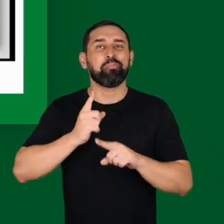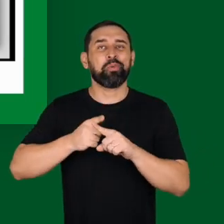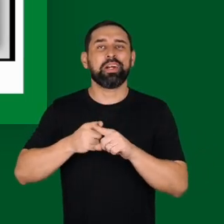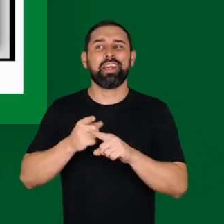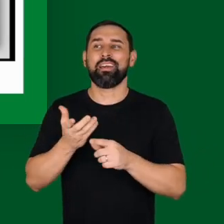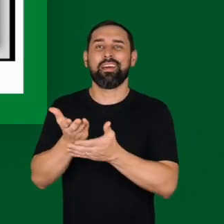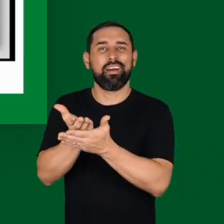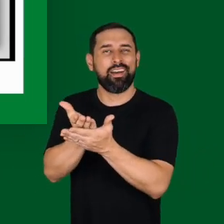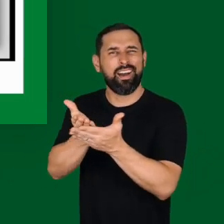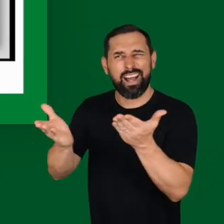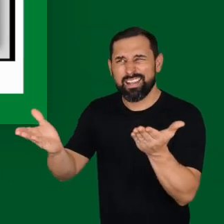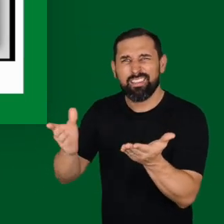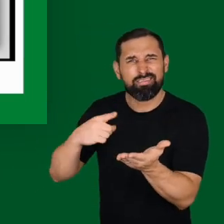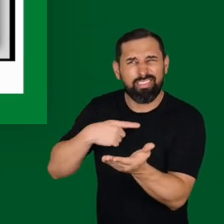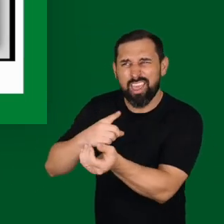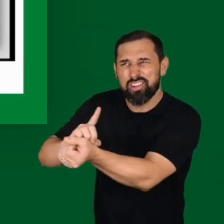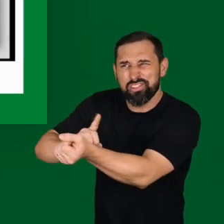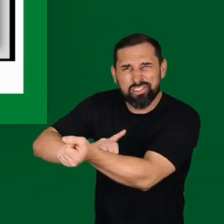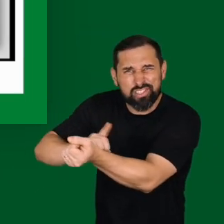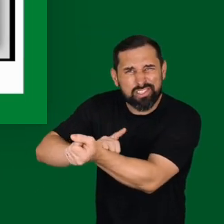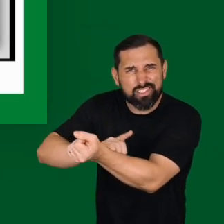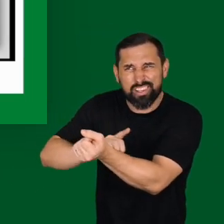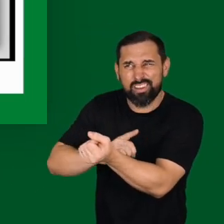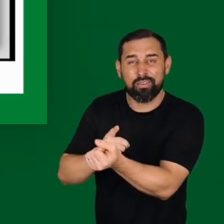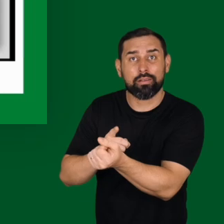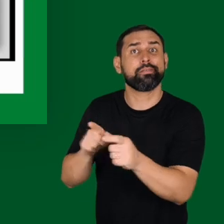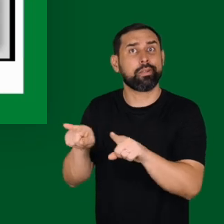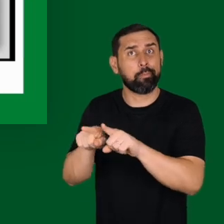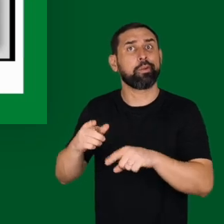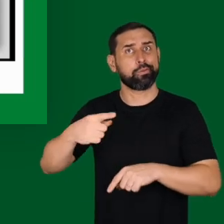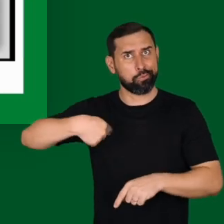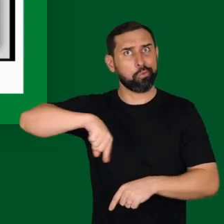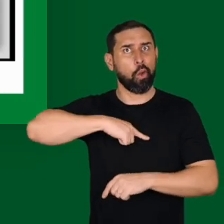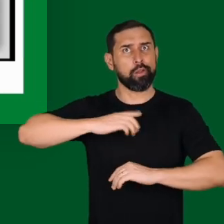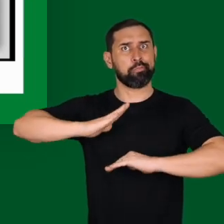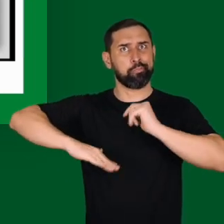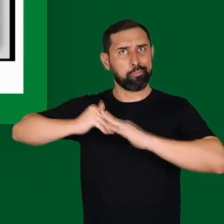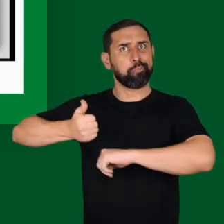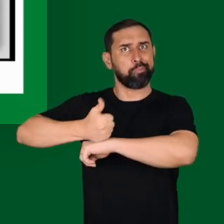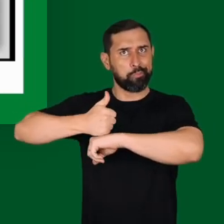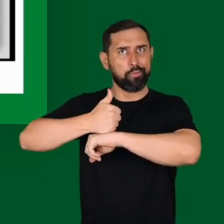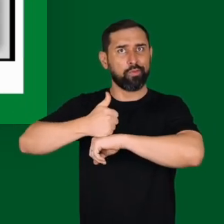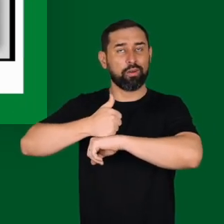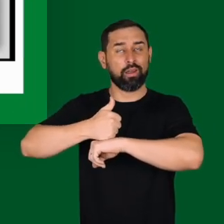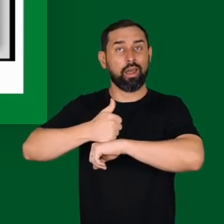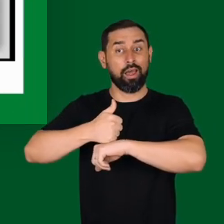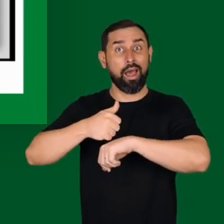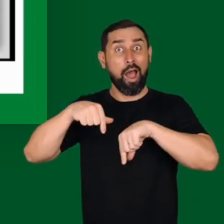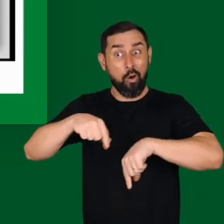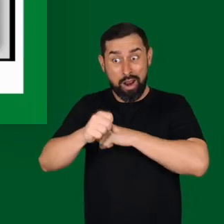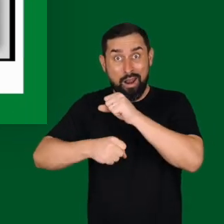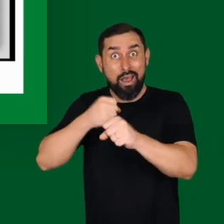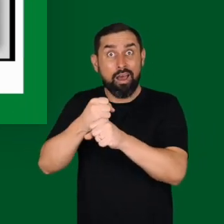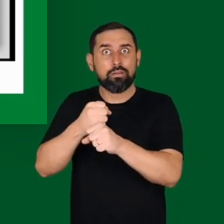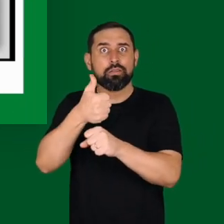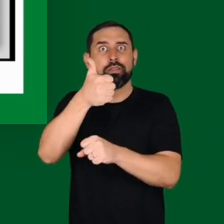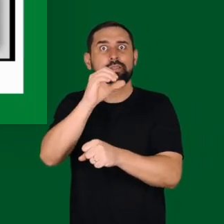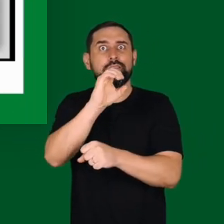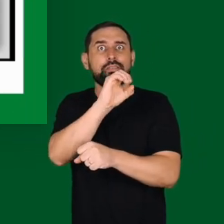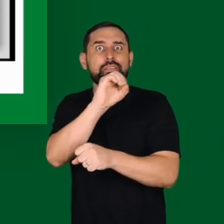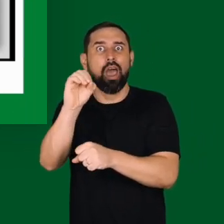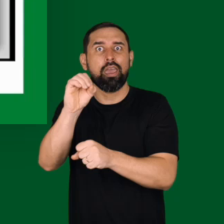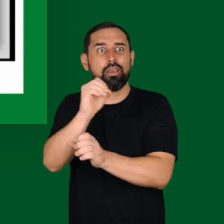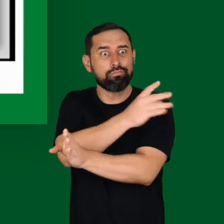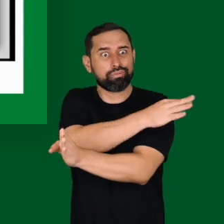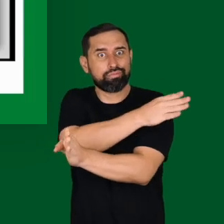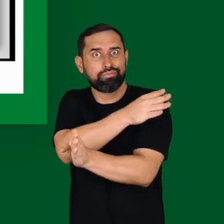para toda, a comunidade dos pacientes com diabetes, nós profissionais, porque esse ano completou 100